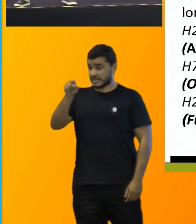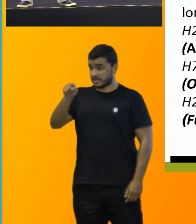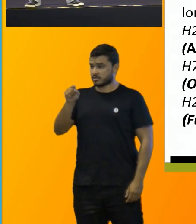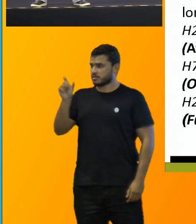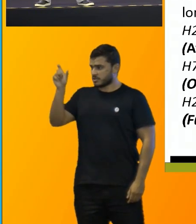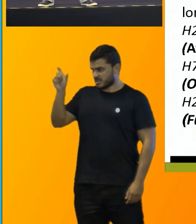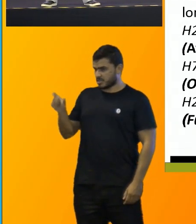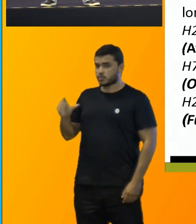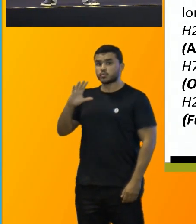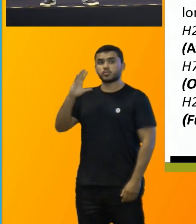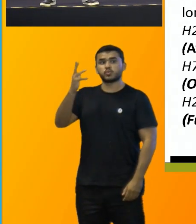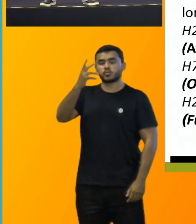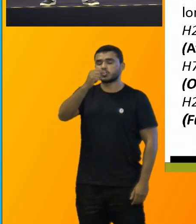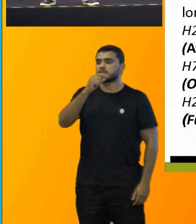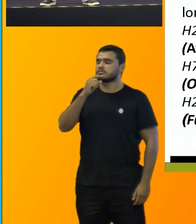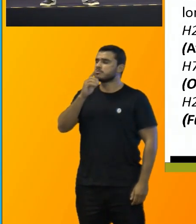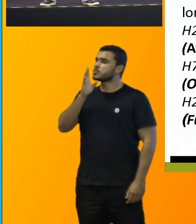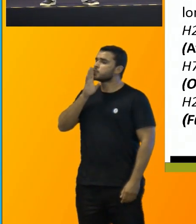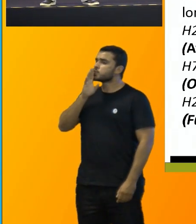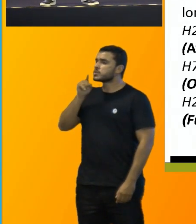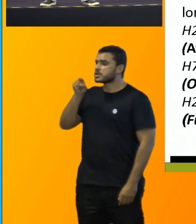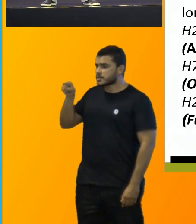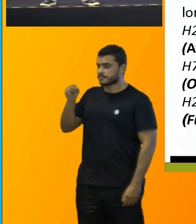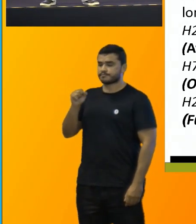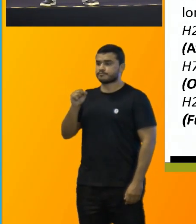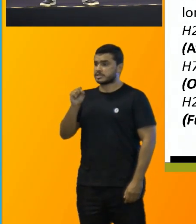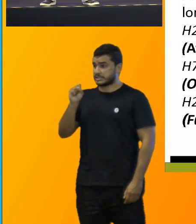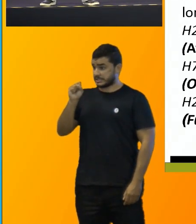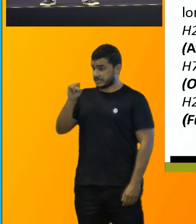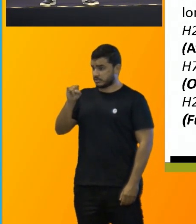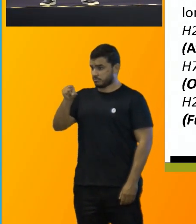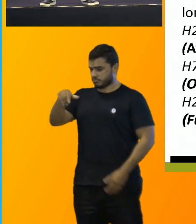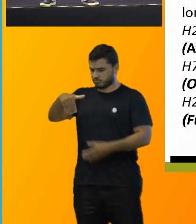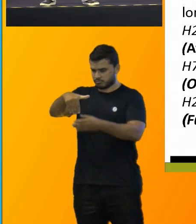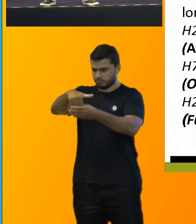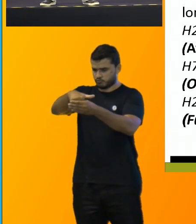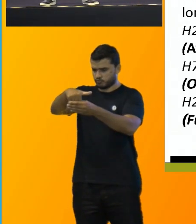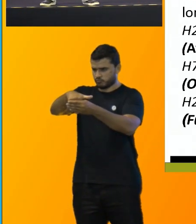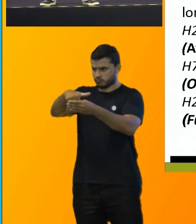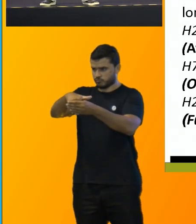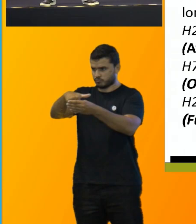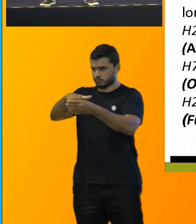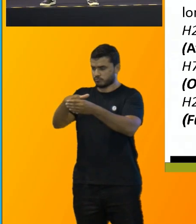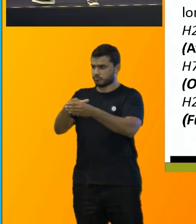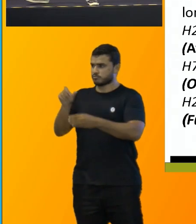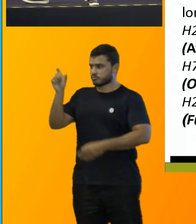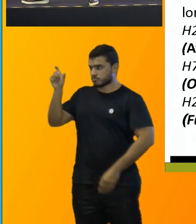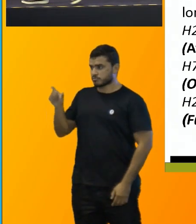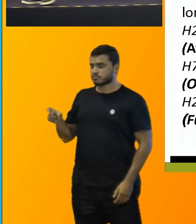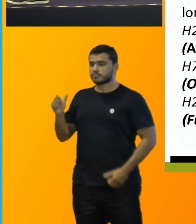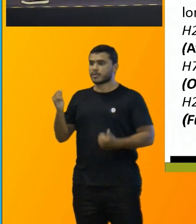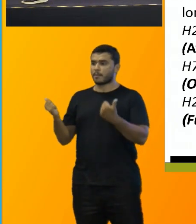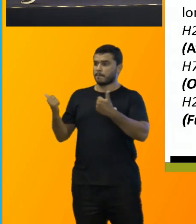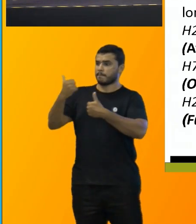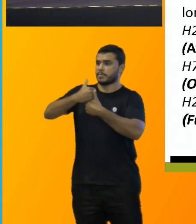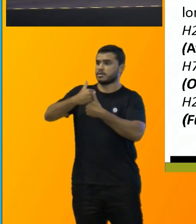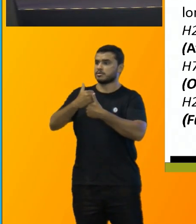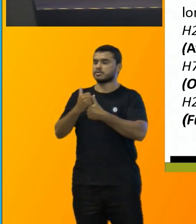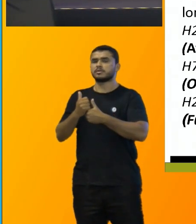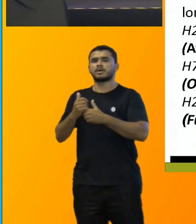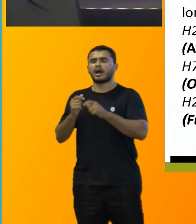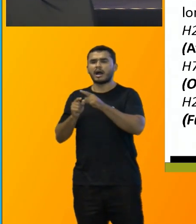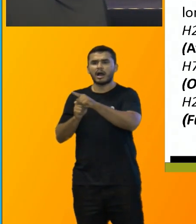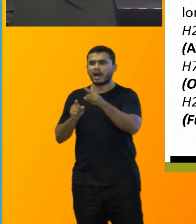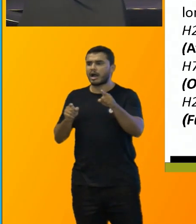para outro, de um governante para outro, conforme a consistência, a base ideológica, muitos equipamentos